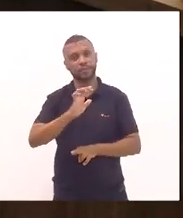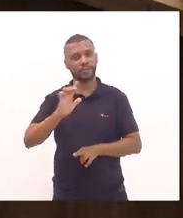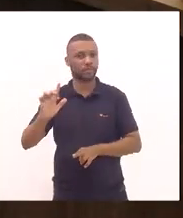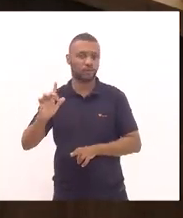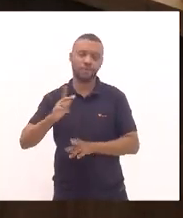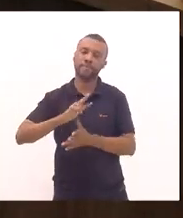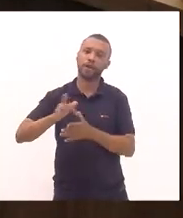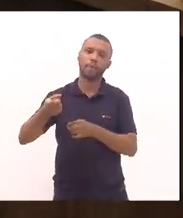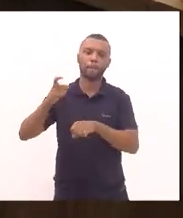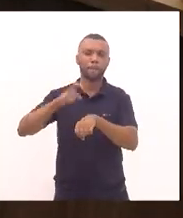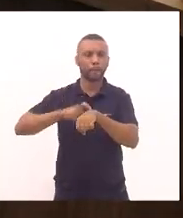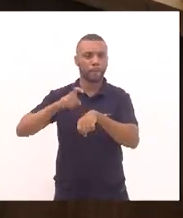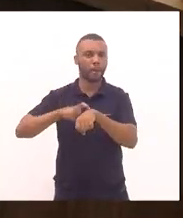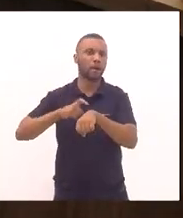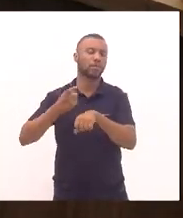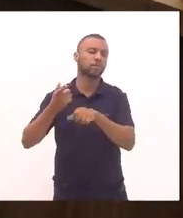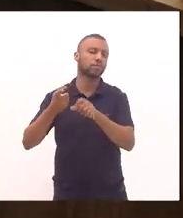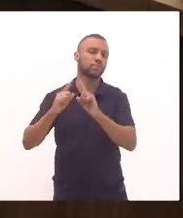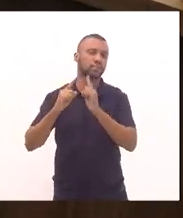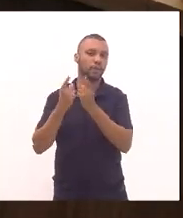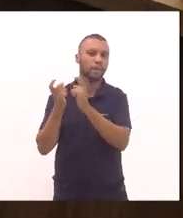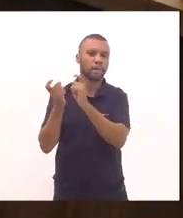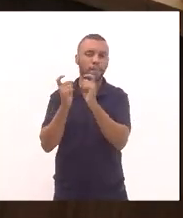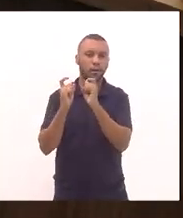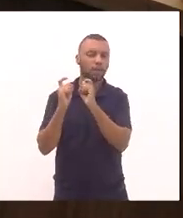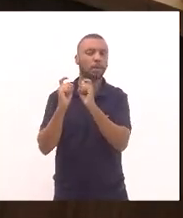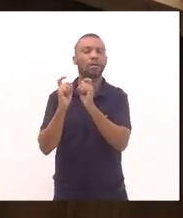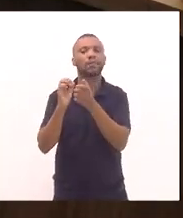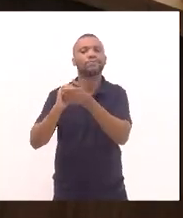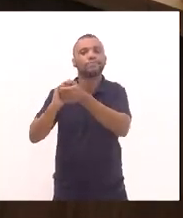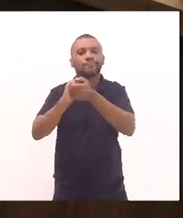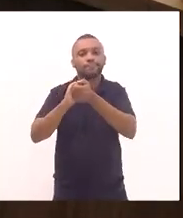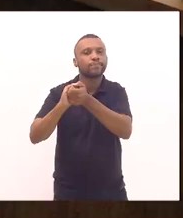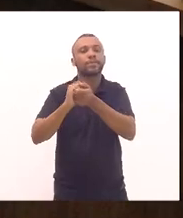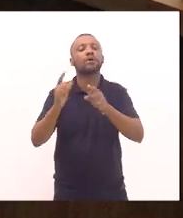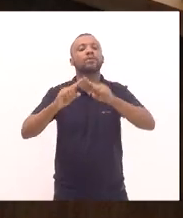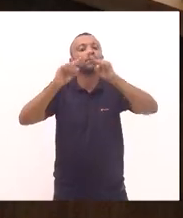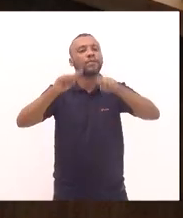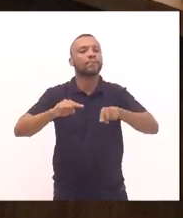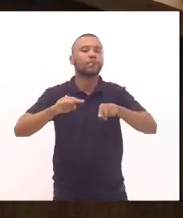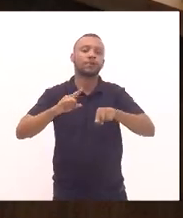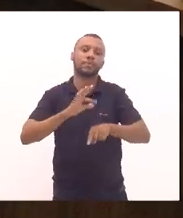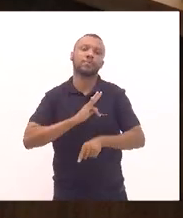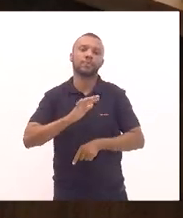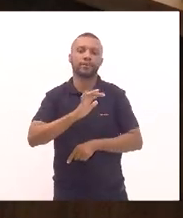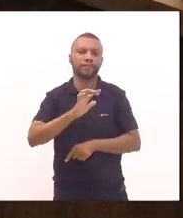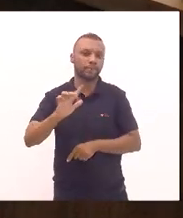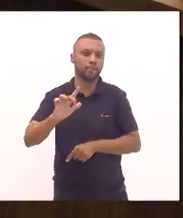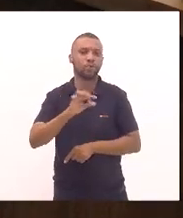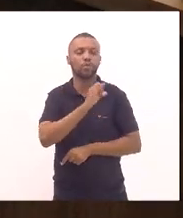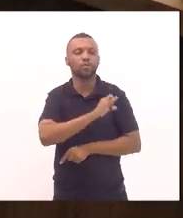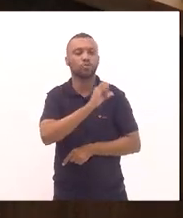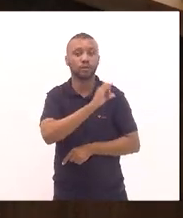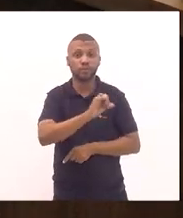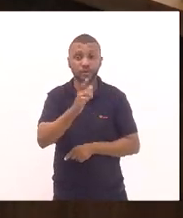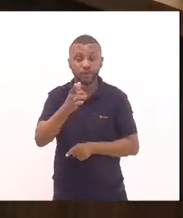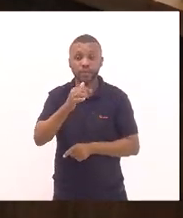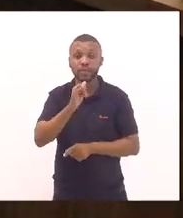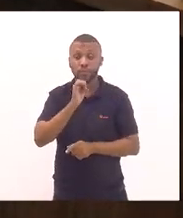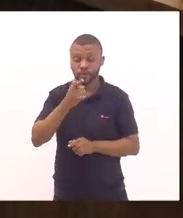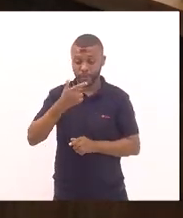momentos na audiência. Quero cumprimentar meus colegas servidores e servidoras da Polícia Civil do Estado do Rio de Janeiro e dizer que,